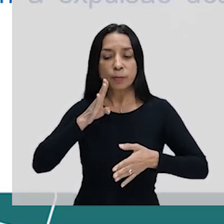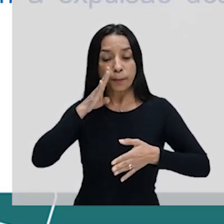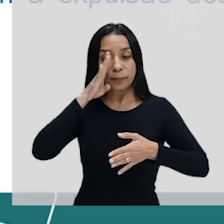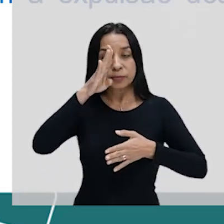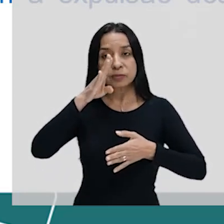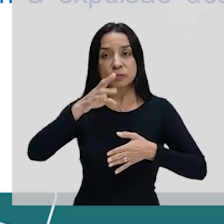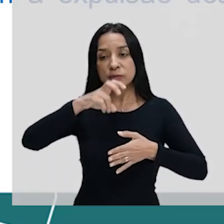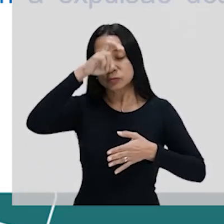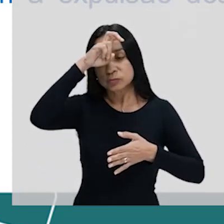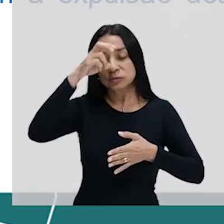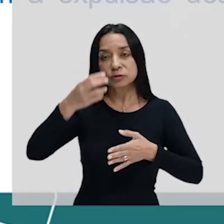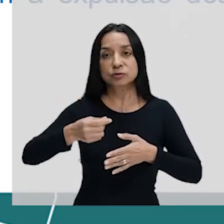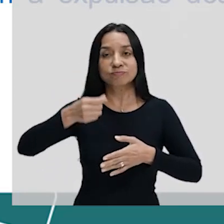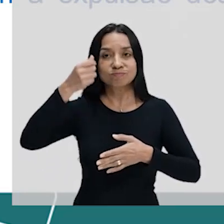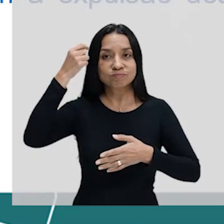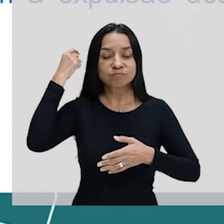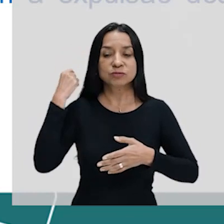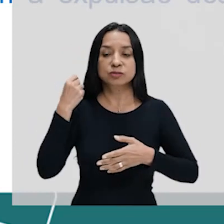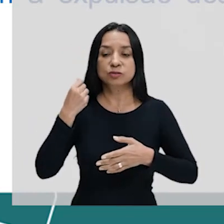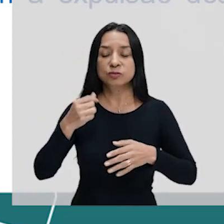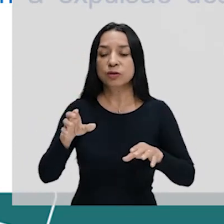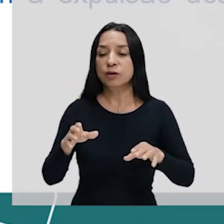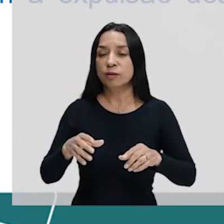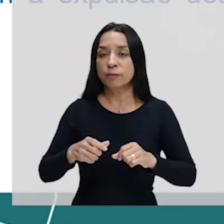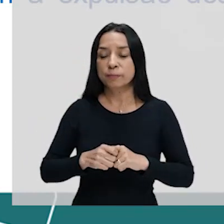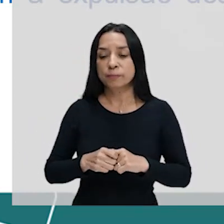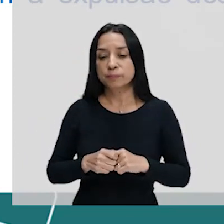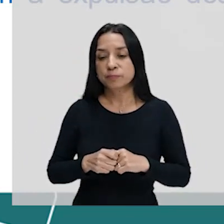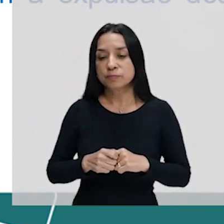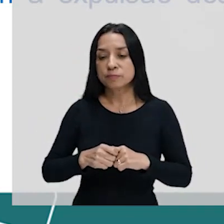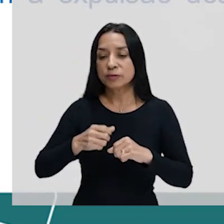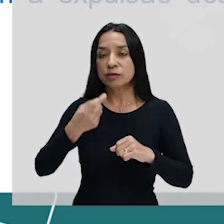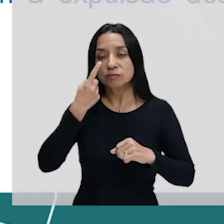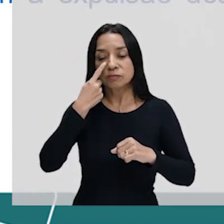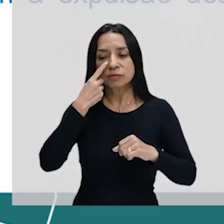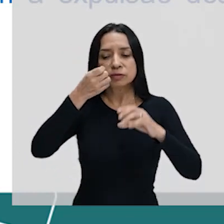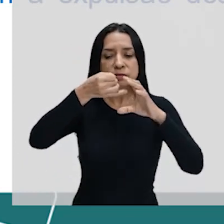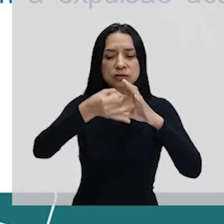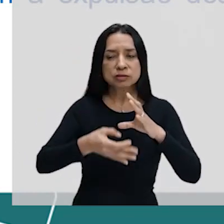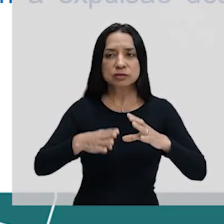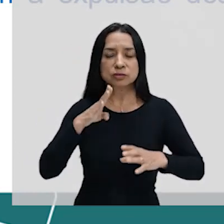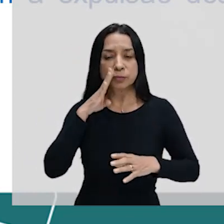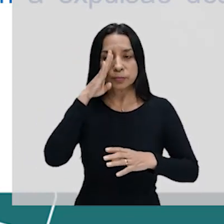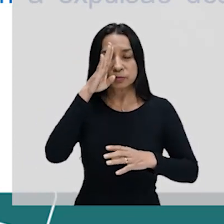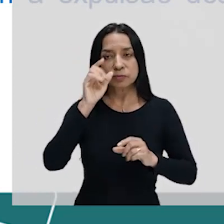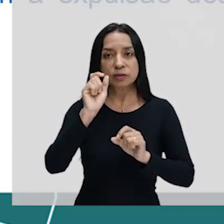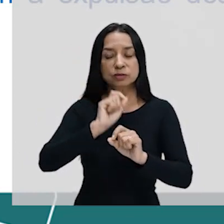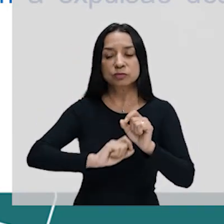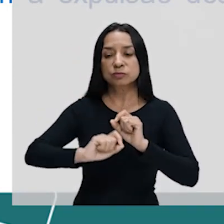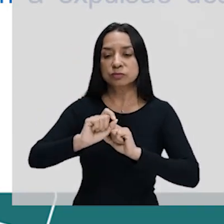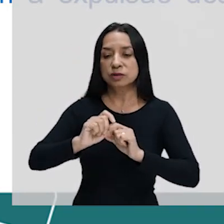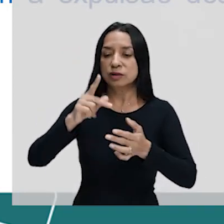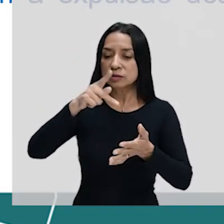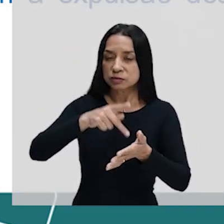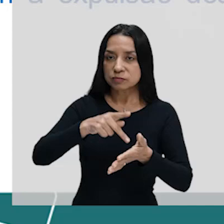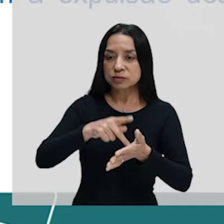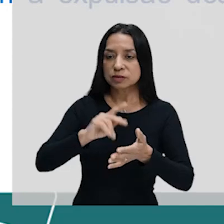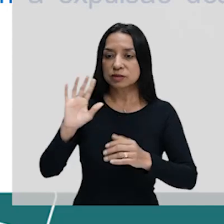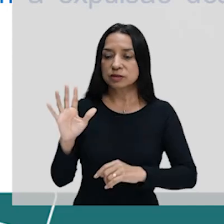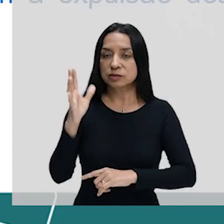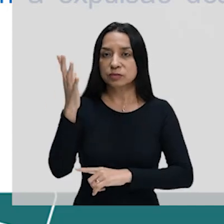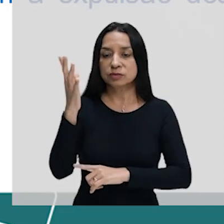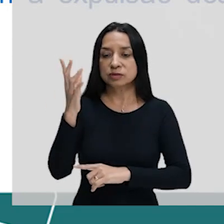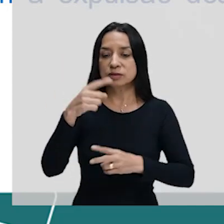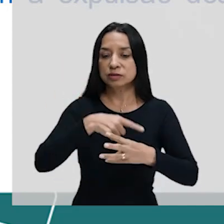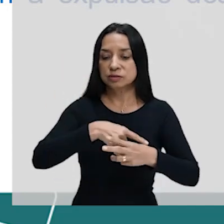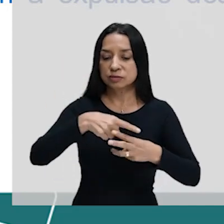Egito Antigo. Pelo menos analisar as características principais do que vai de fato acontecer